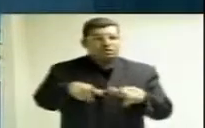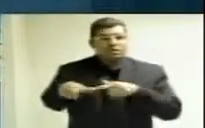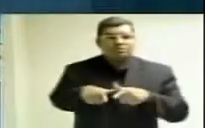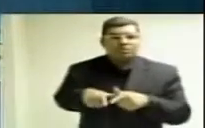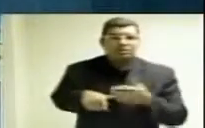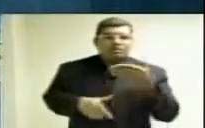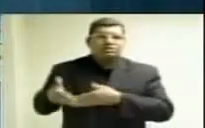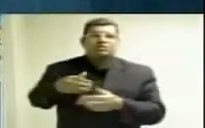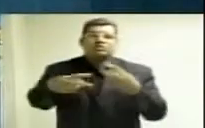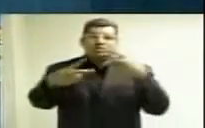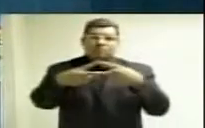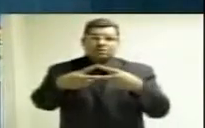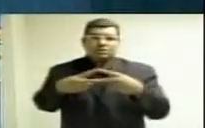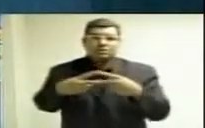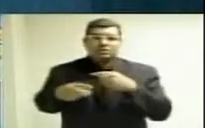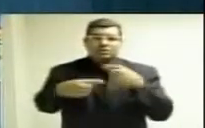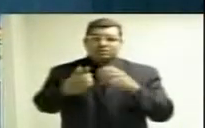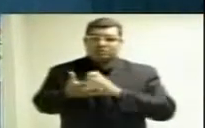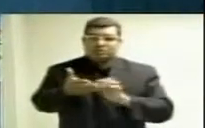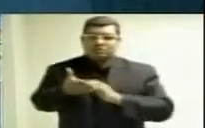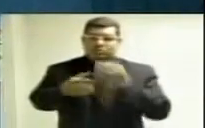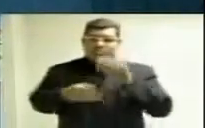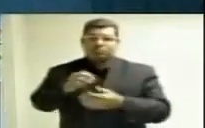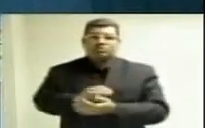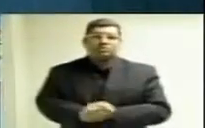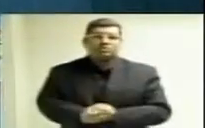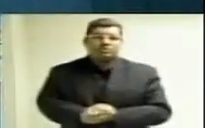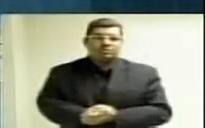por improbidade administrativa contra o secretário de Justiça.